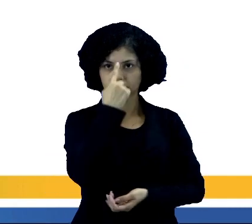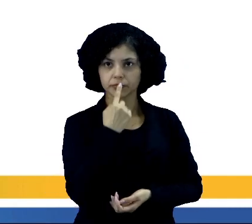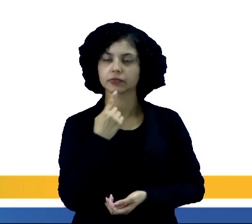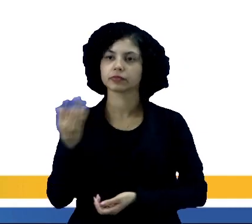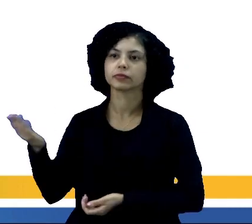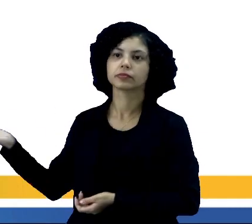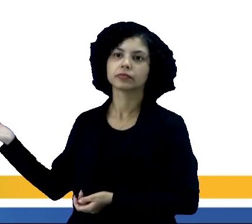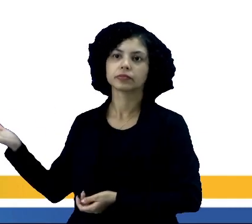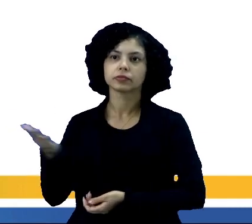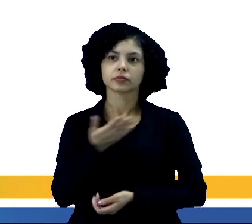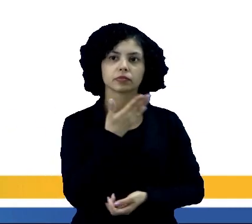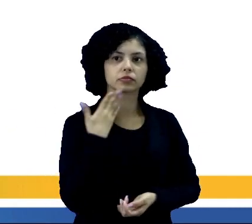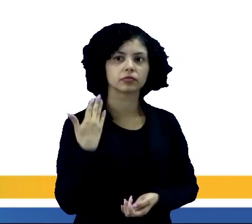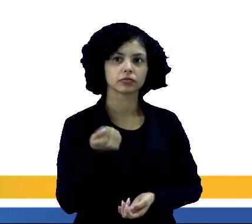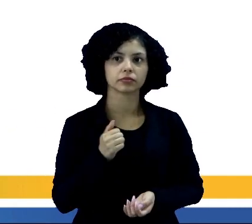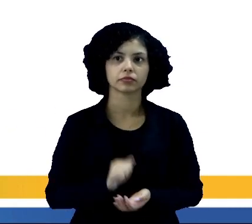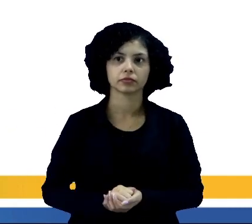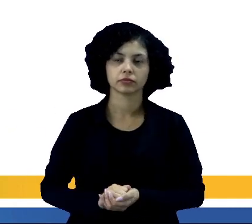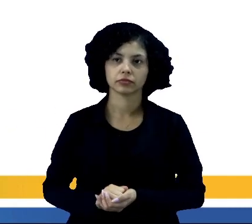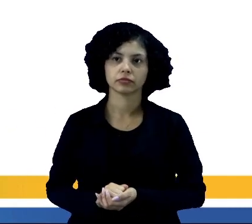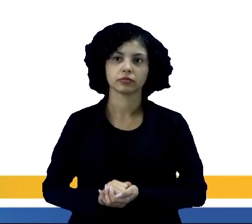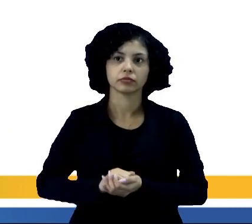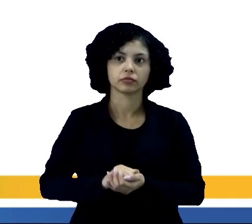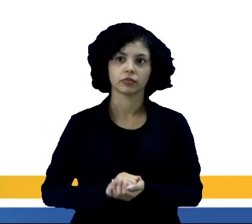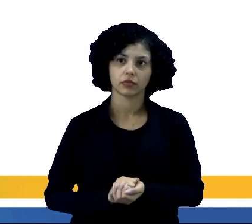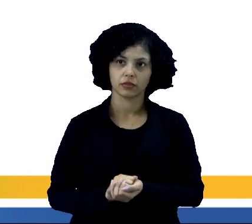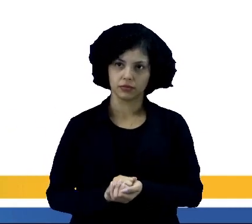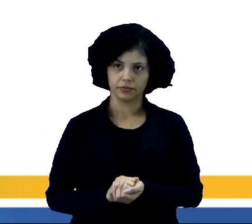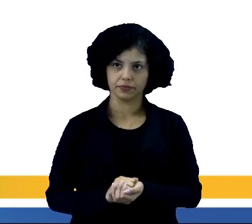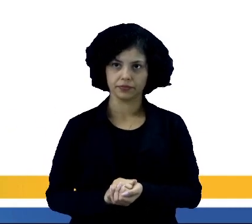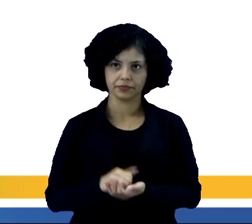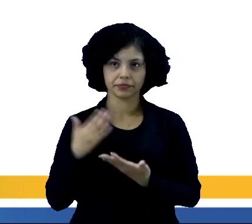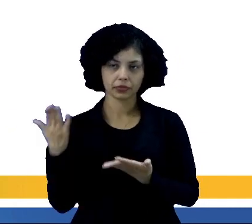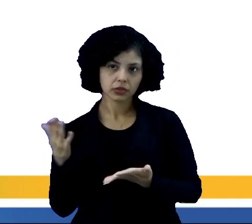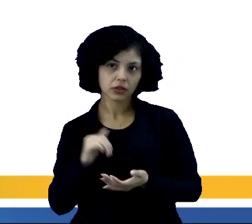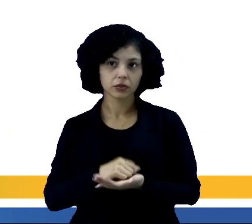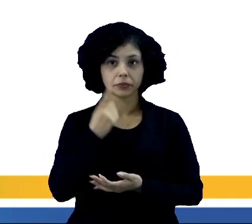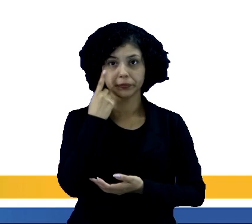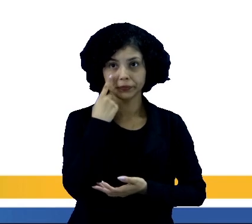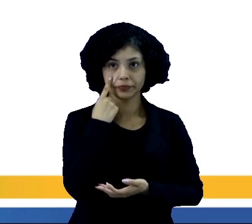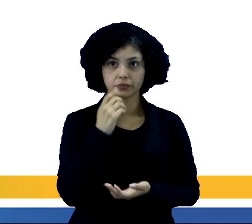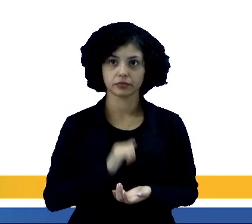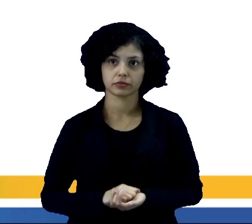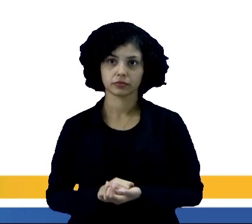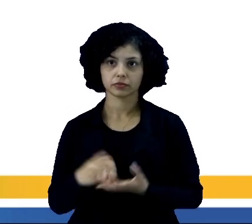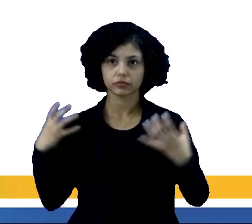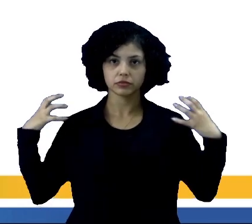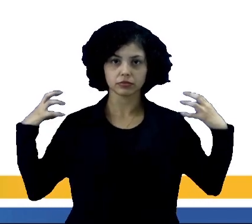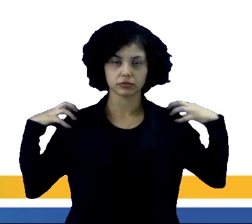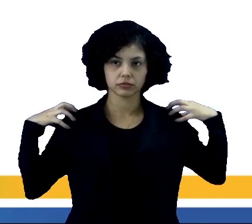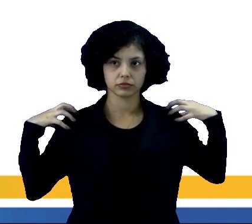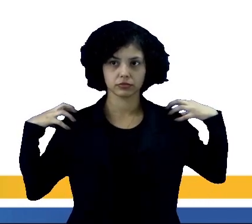acompanhar um pouquinho melhor. Mas lembrando, cintura escapular, cintura pélvica e membros. Vamos lá, ó. Temos aí a